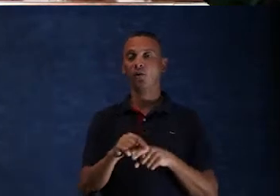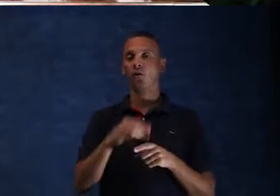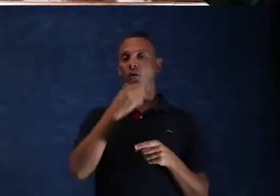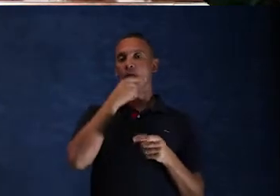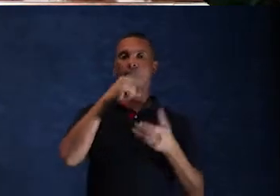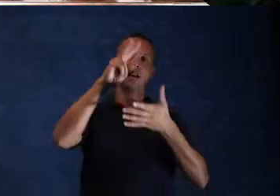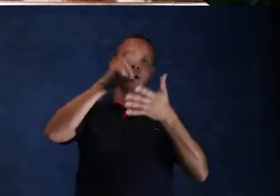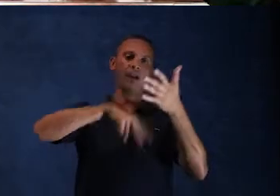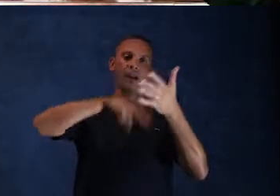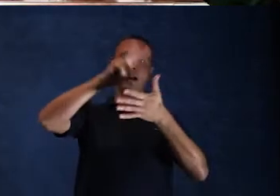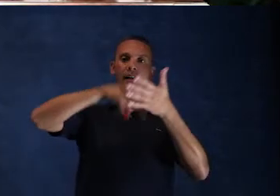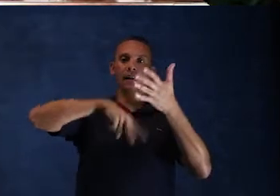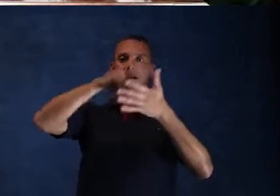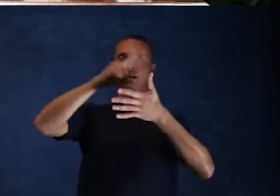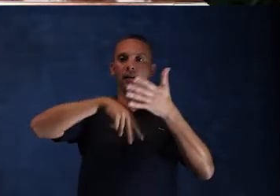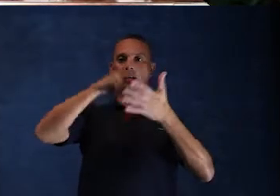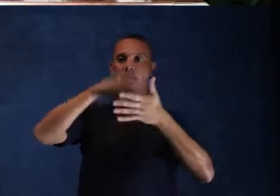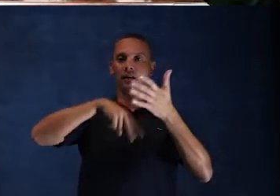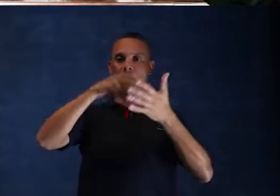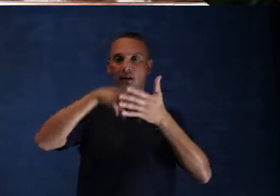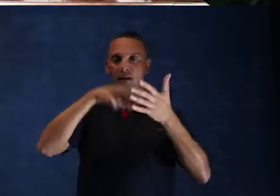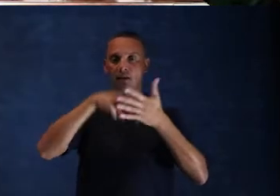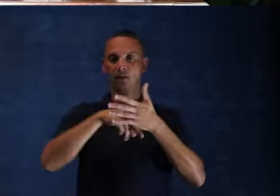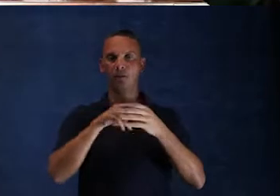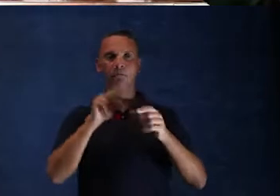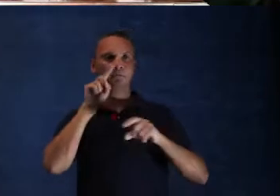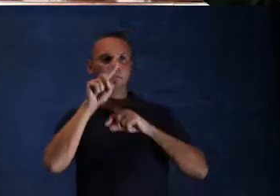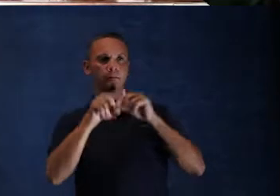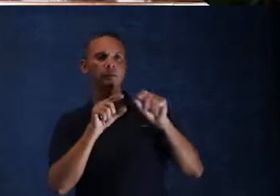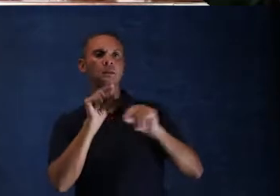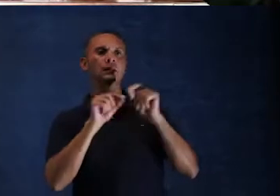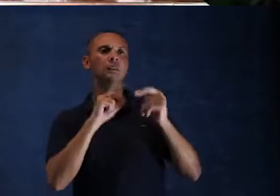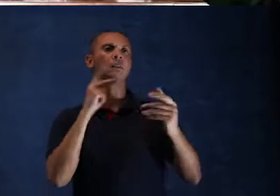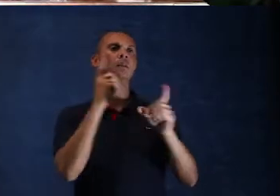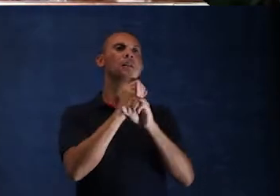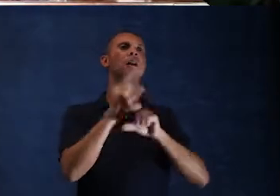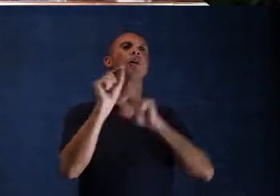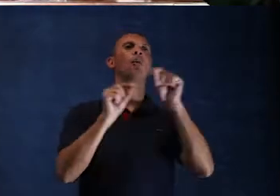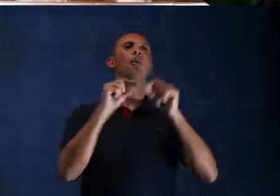leitor se inteira da atmosfera que irá encontrar.